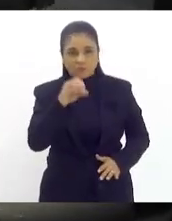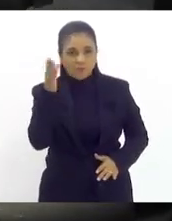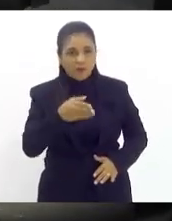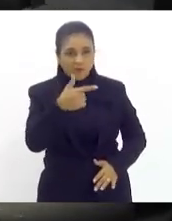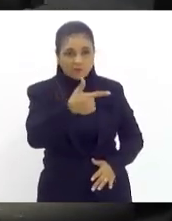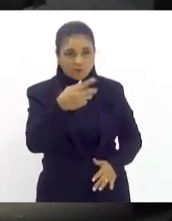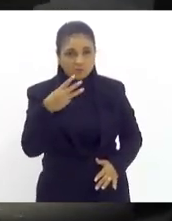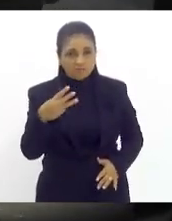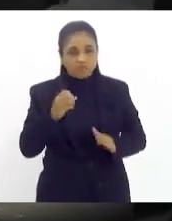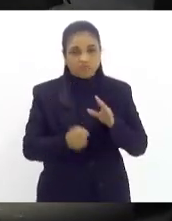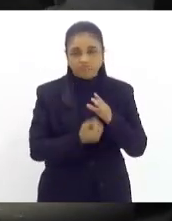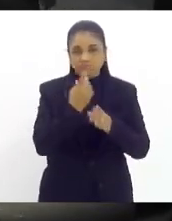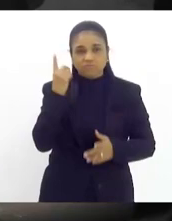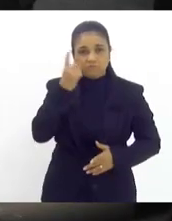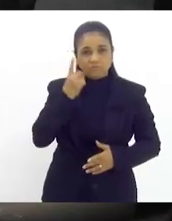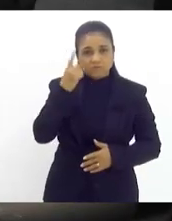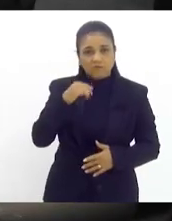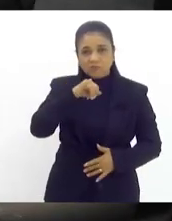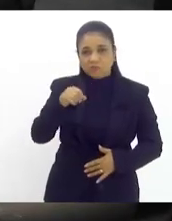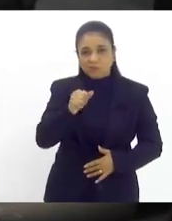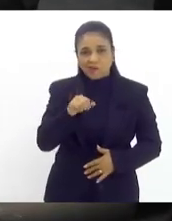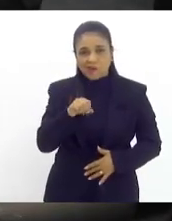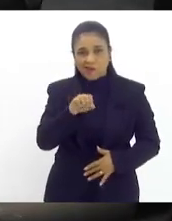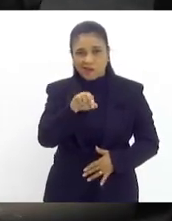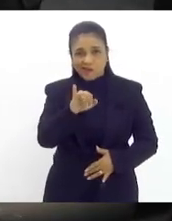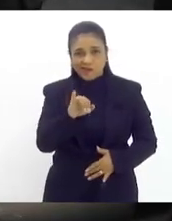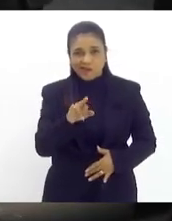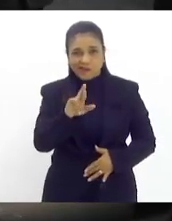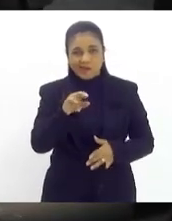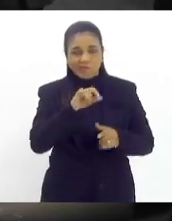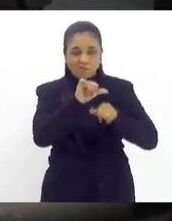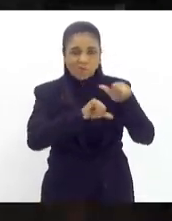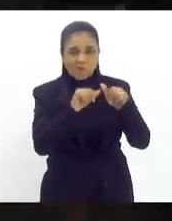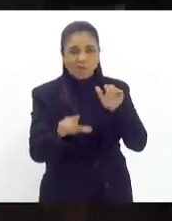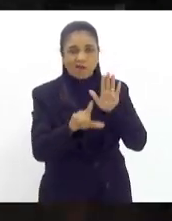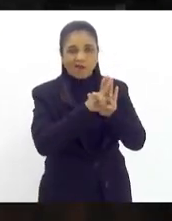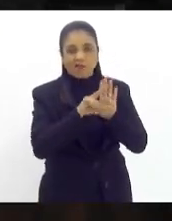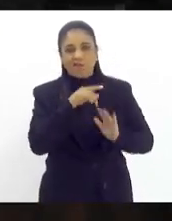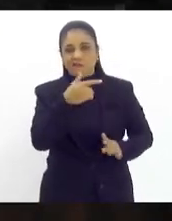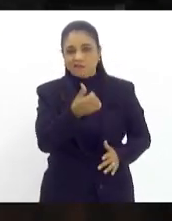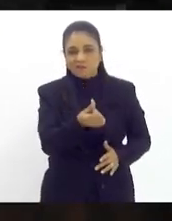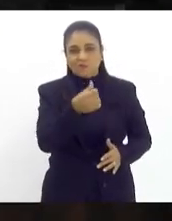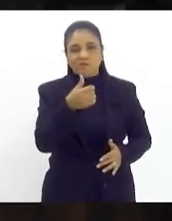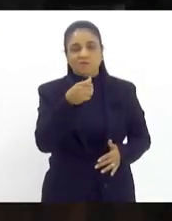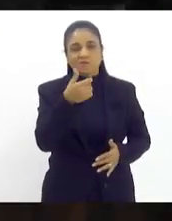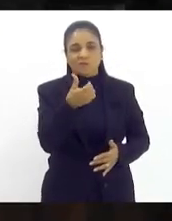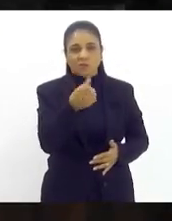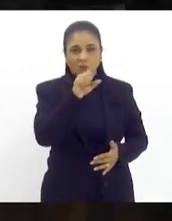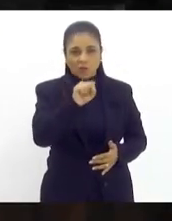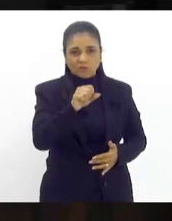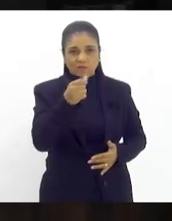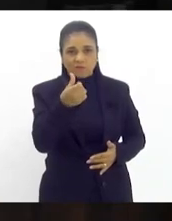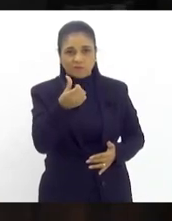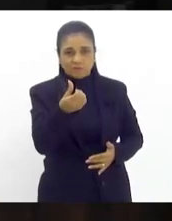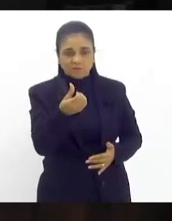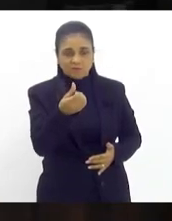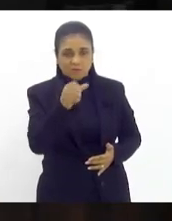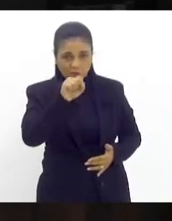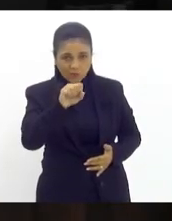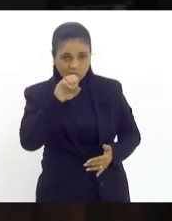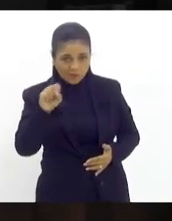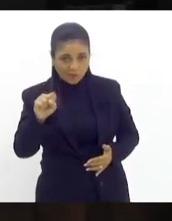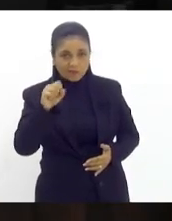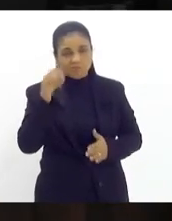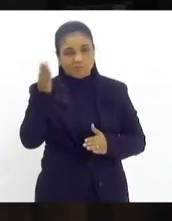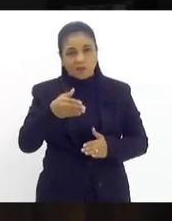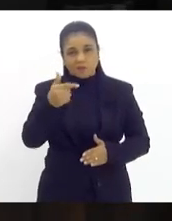de autoria do deputado Jari Oliveira que altera a lei 6.890 18 de Setembro de 2014 na forma